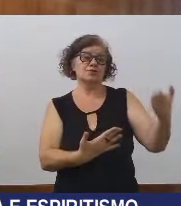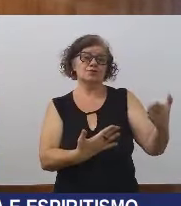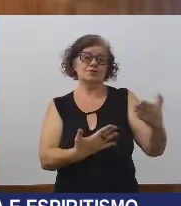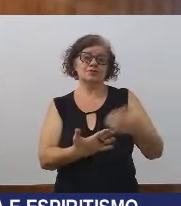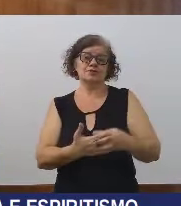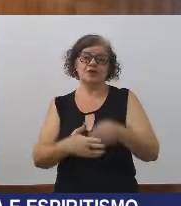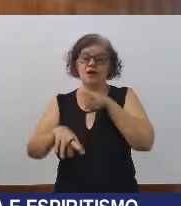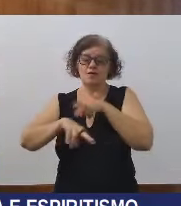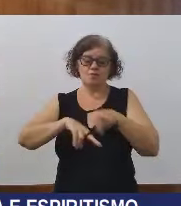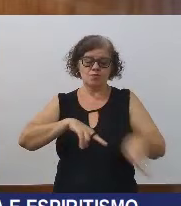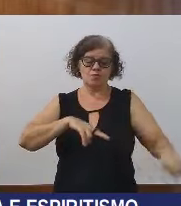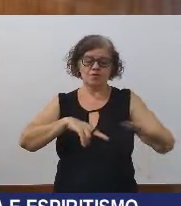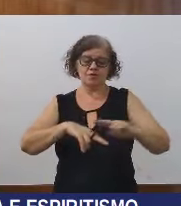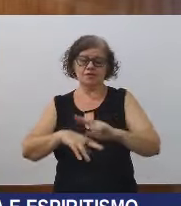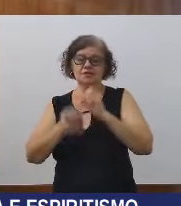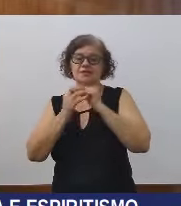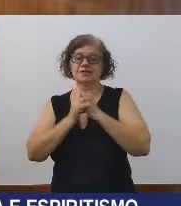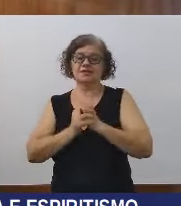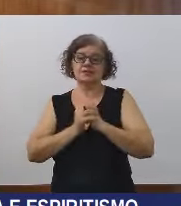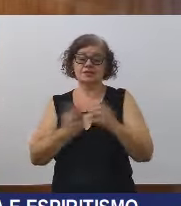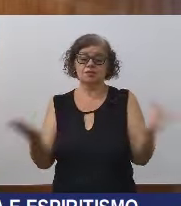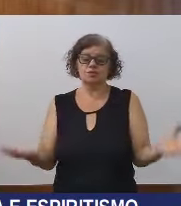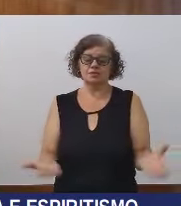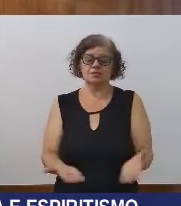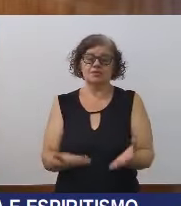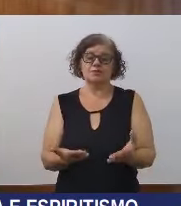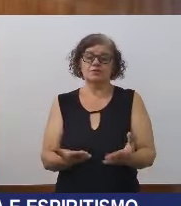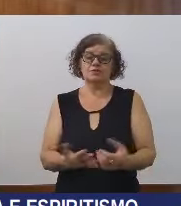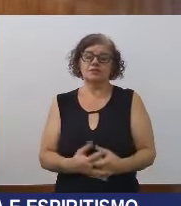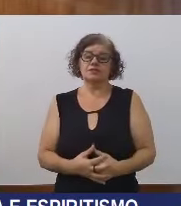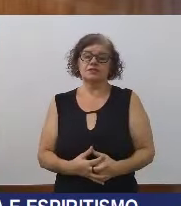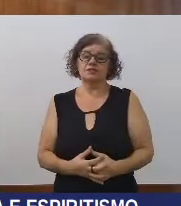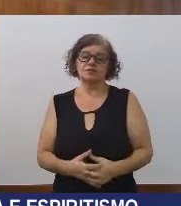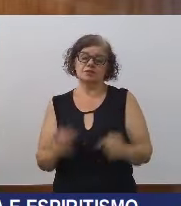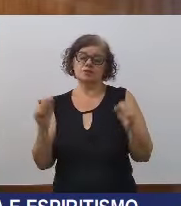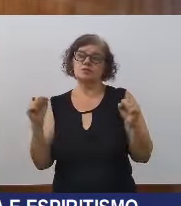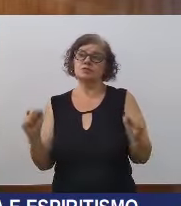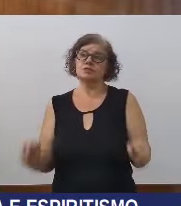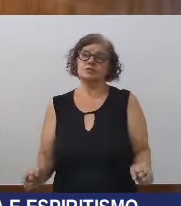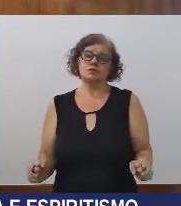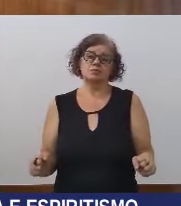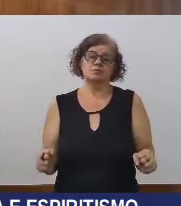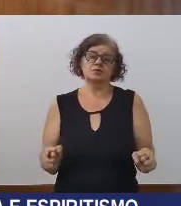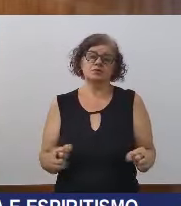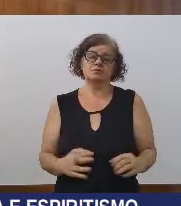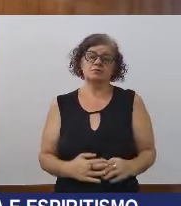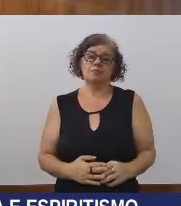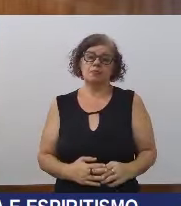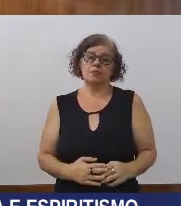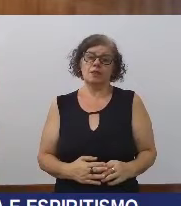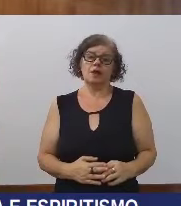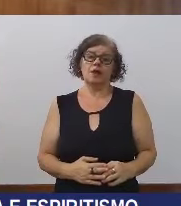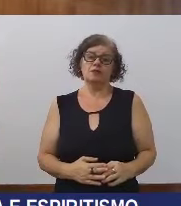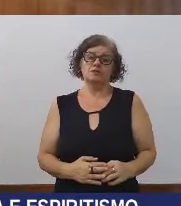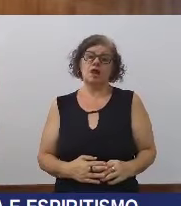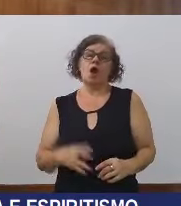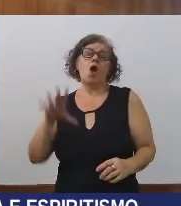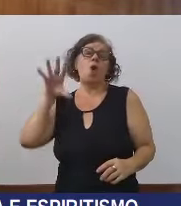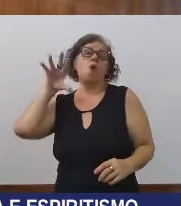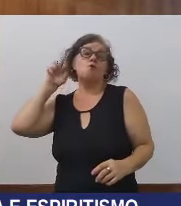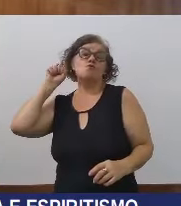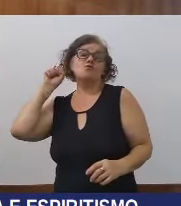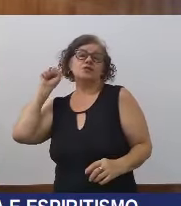gratidão por esta encarnação e por estarmos aqui. E que possamos ouvir